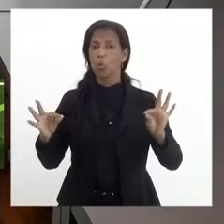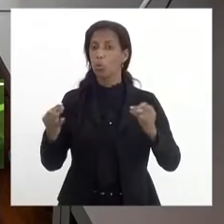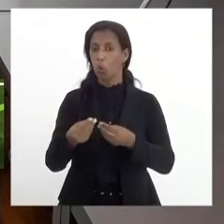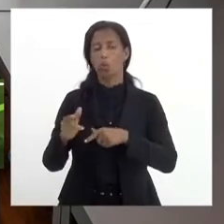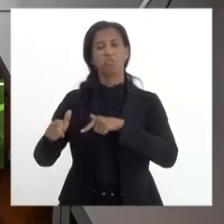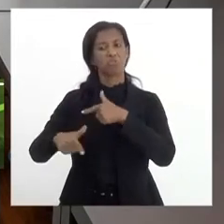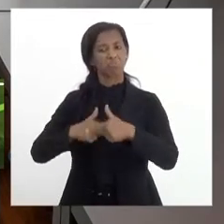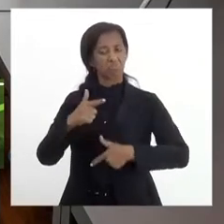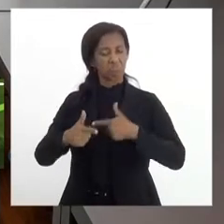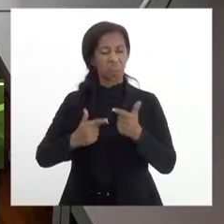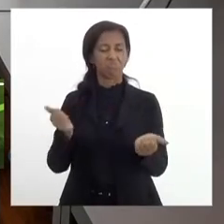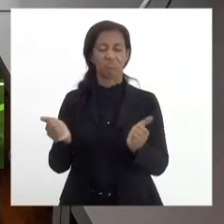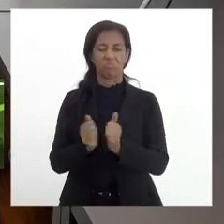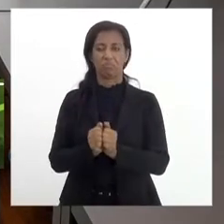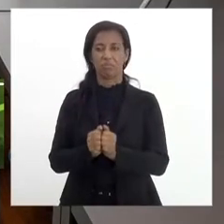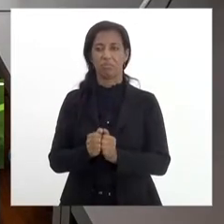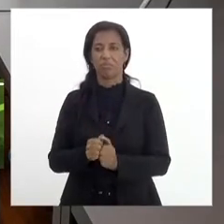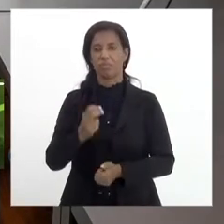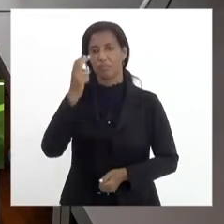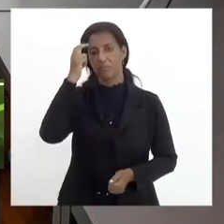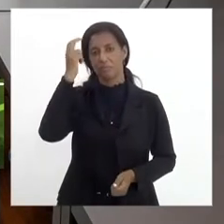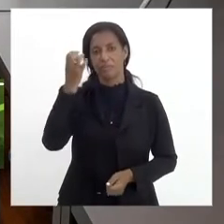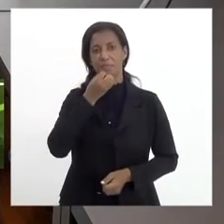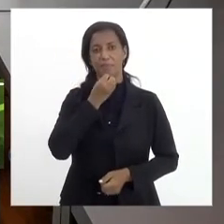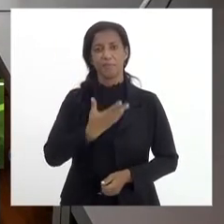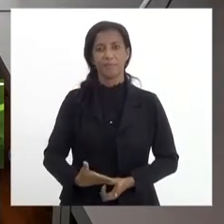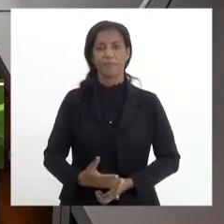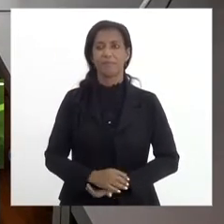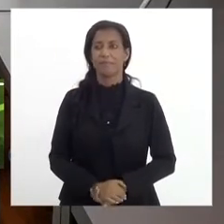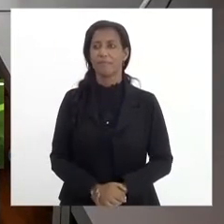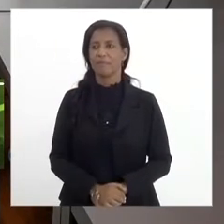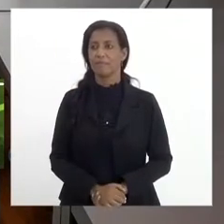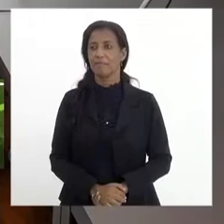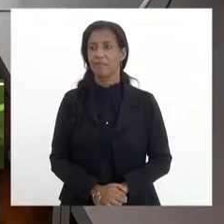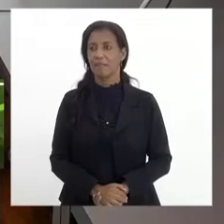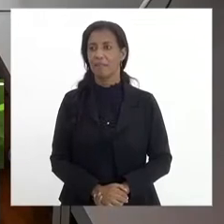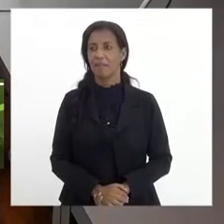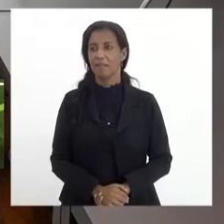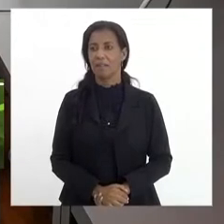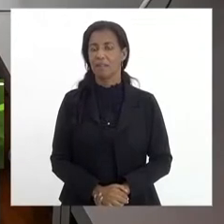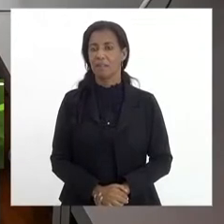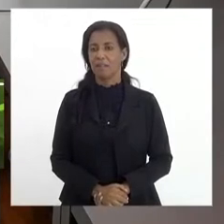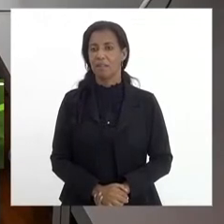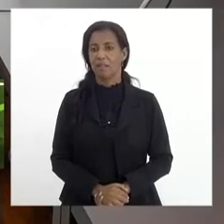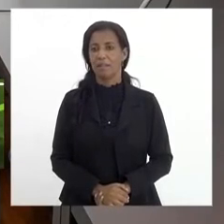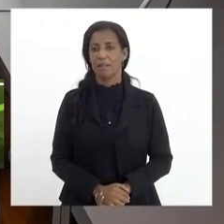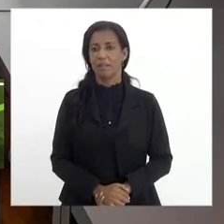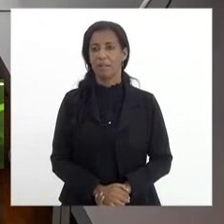isso, deputado Luiz Paulo. Pode deixar. Já ele aí?